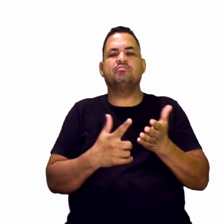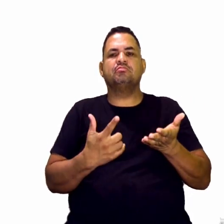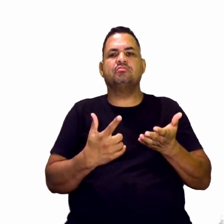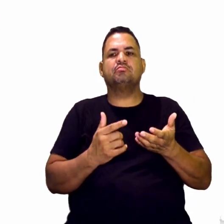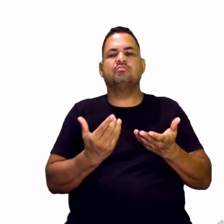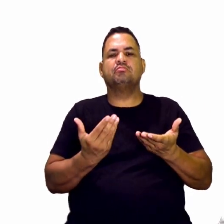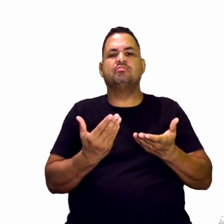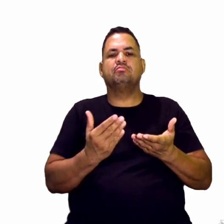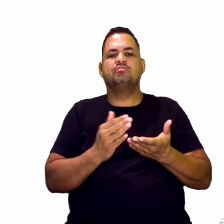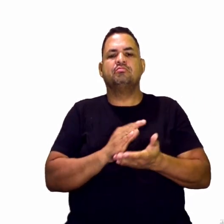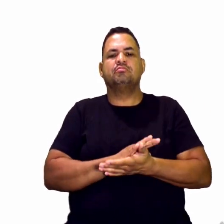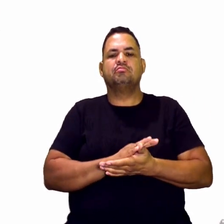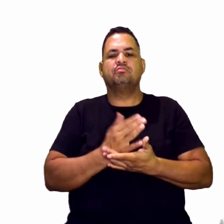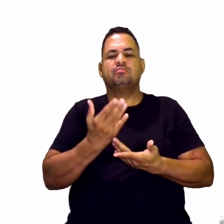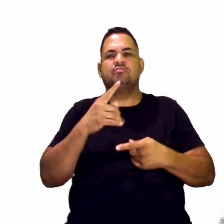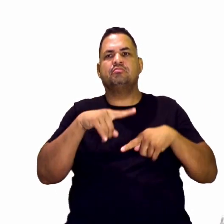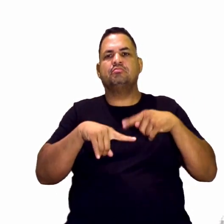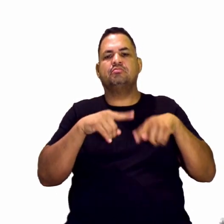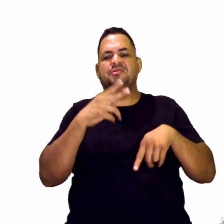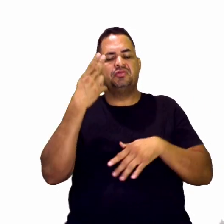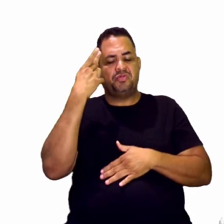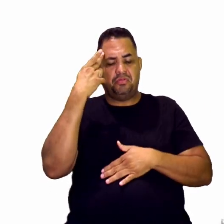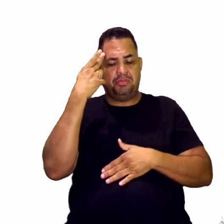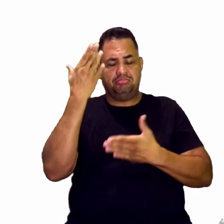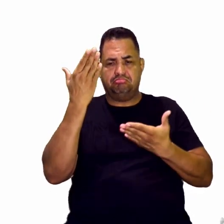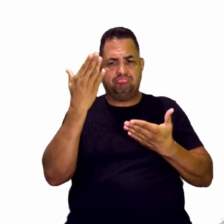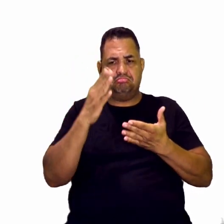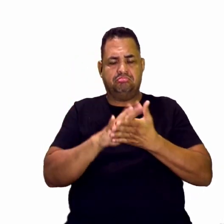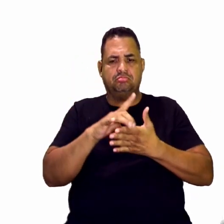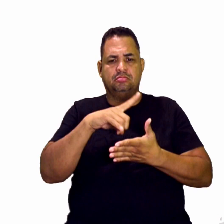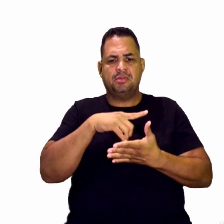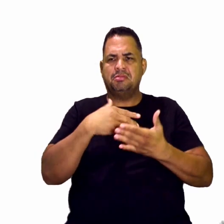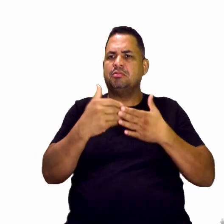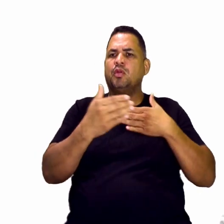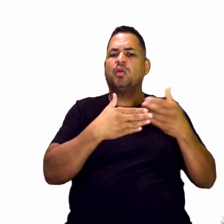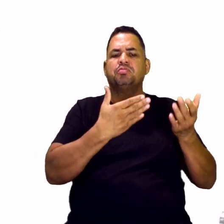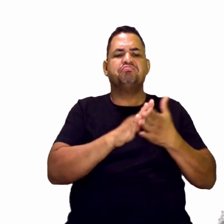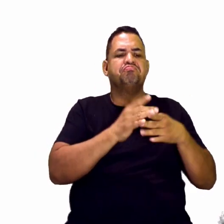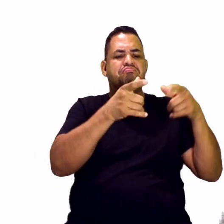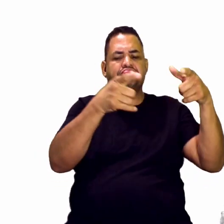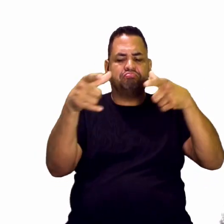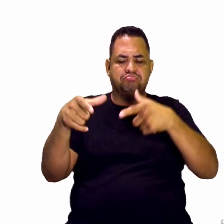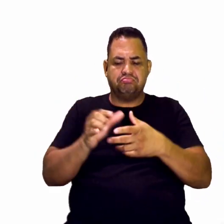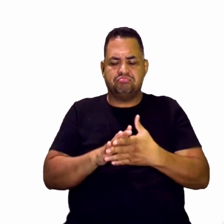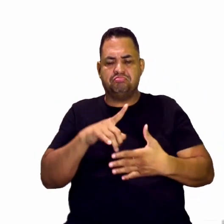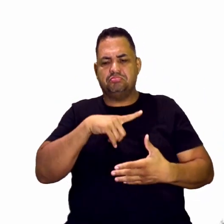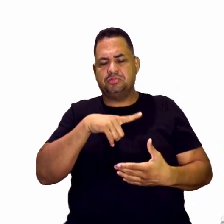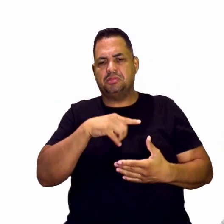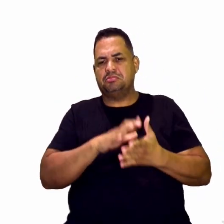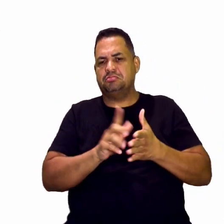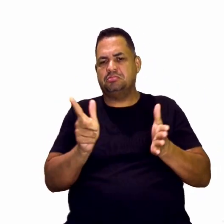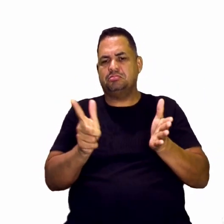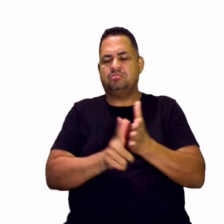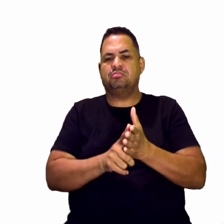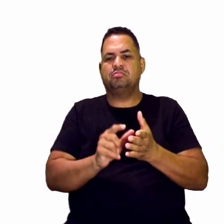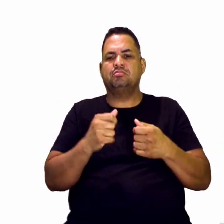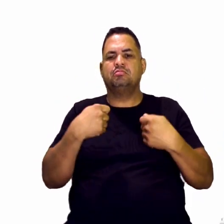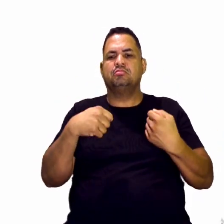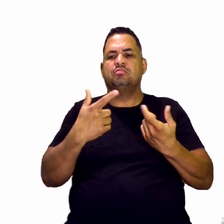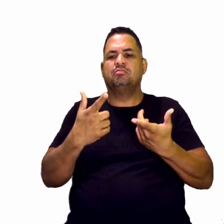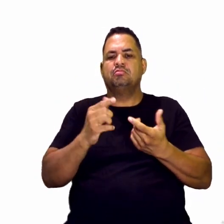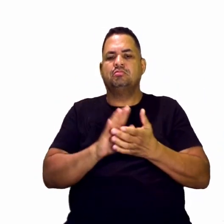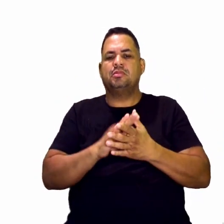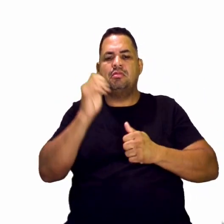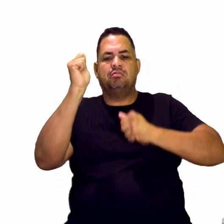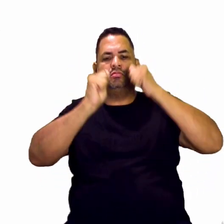um objeto assim, muito comum. A gente tem, em qualquer lugar tem papel, né? Então a produção é muito grande. Então eles têm, geralmente